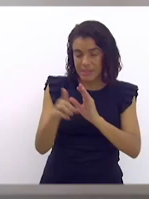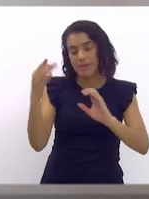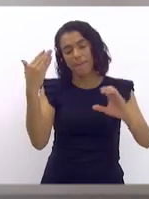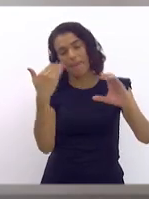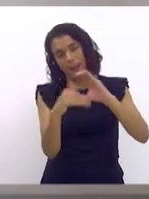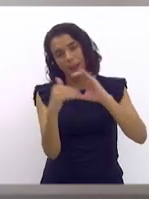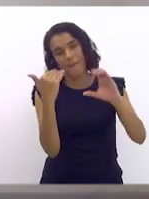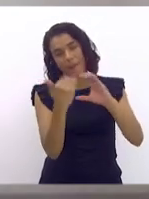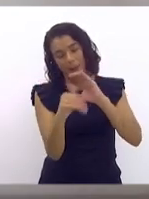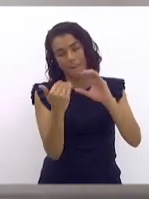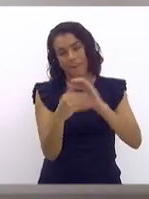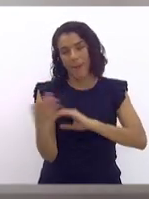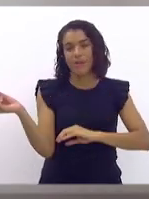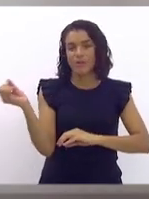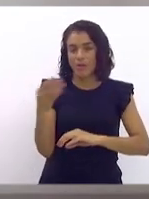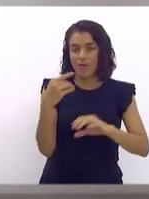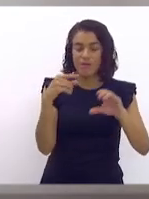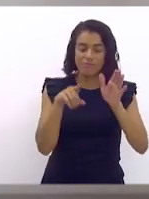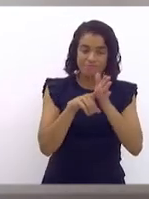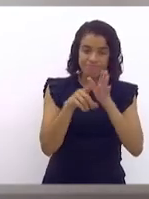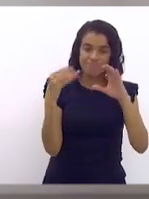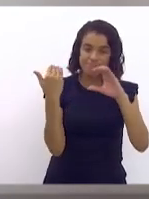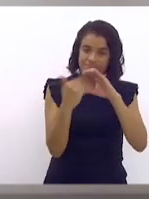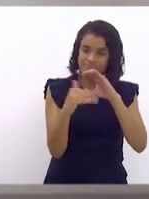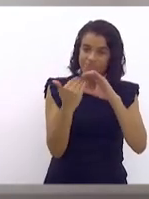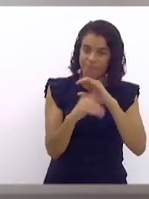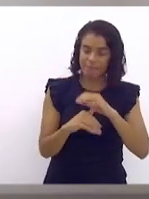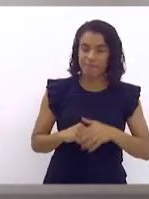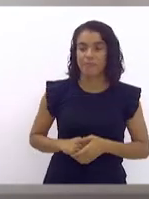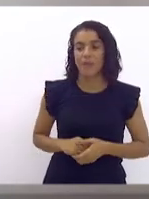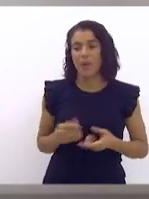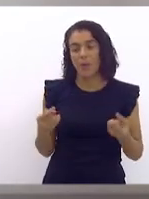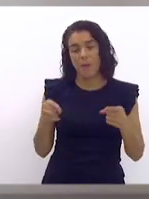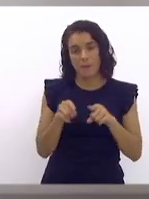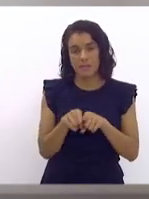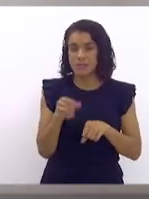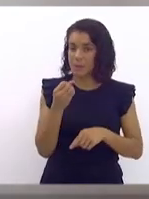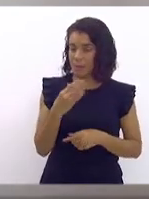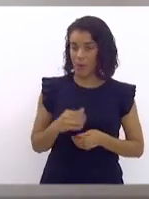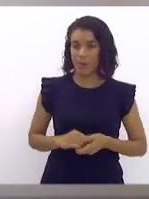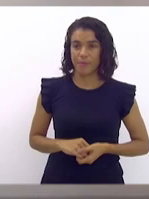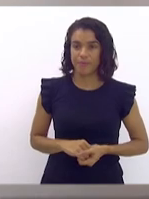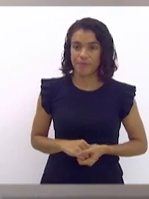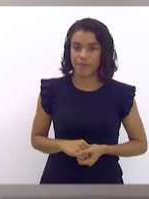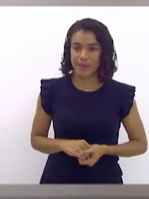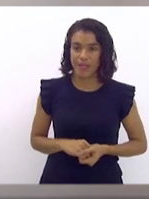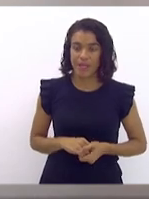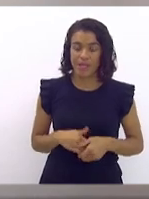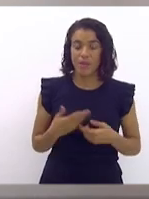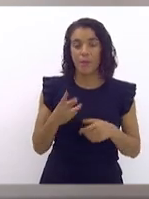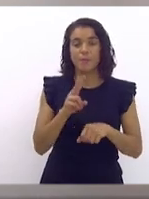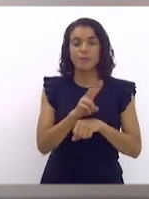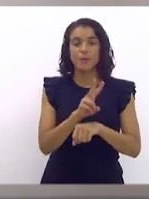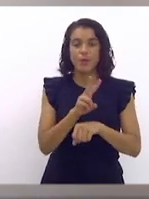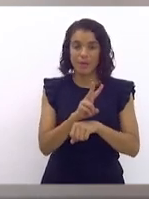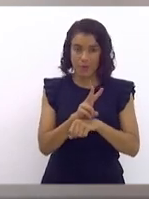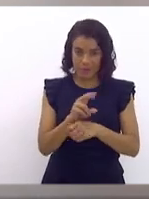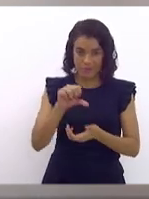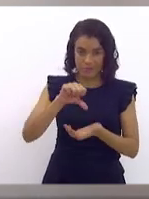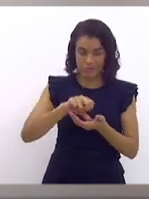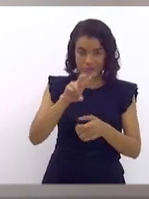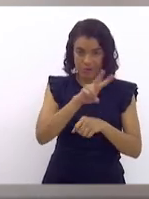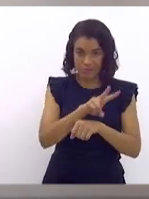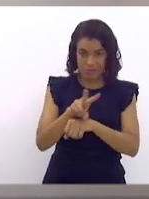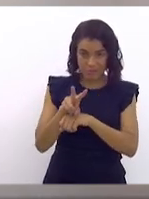enfim, para subsidiar o trabalho de vocês. É uma boa parceria a ser feita. Então, por enquanto, no Observatório, o